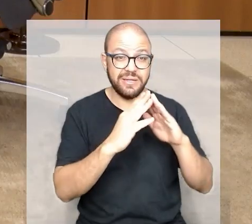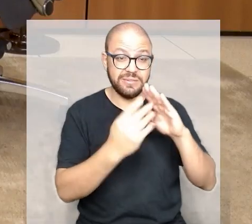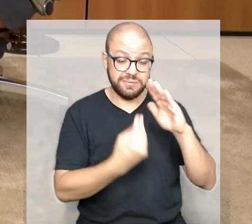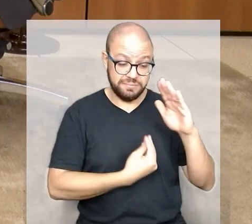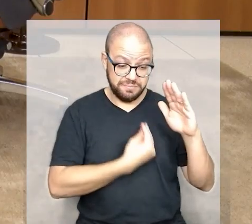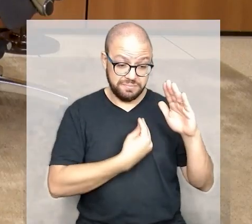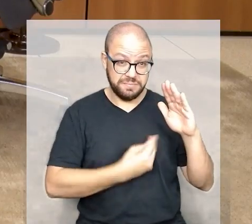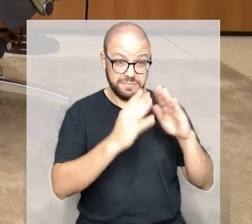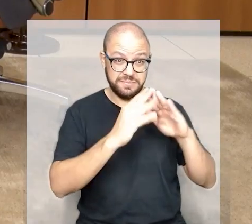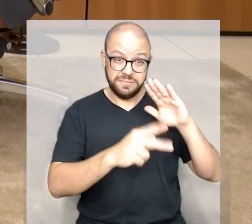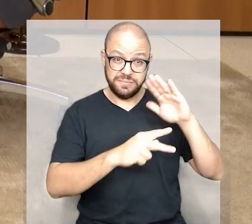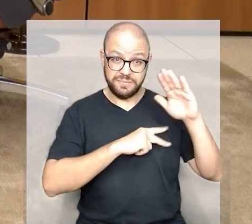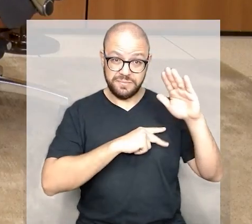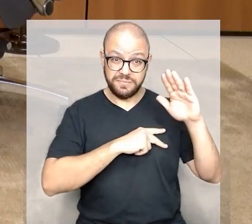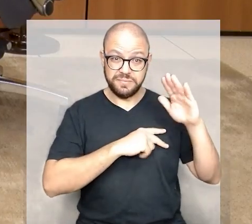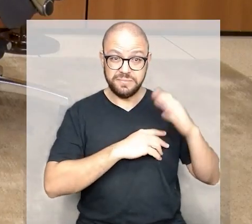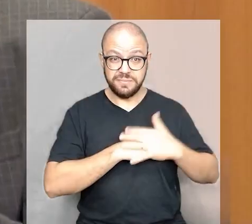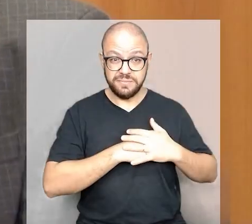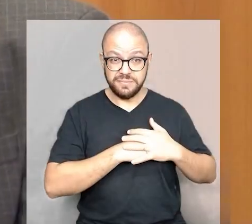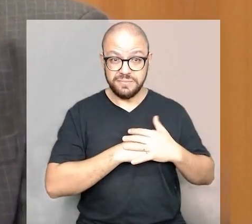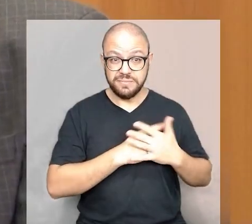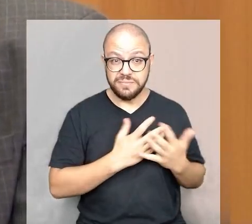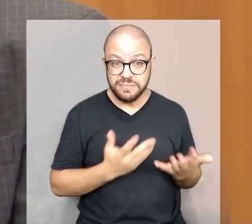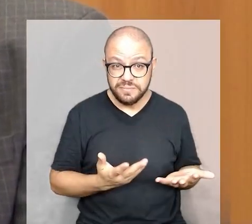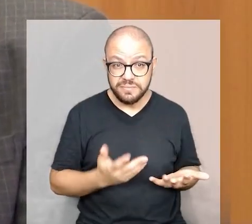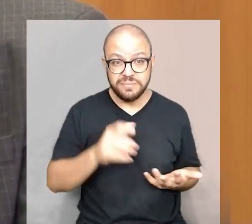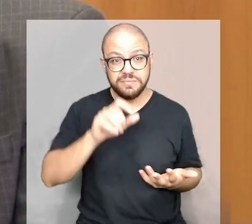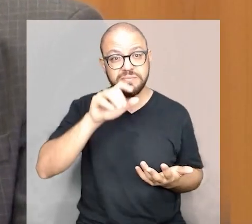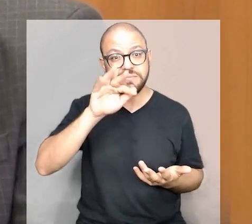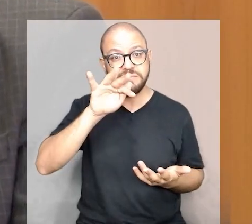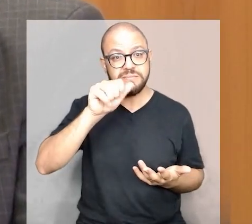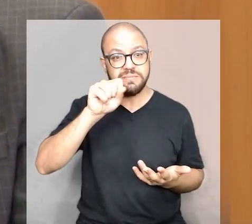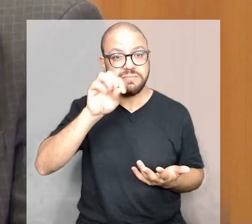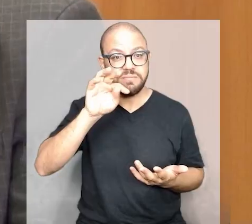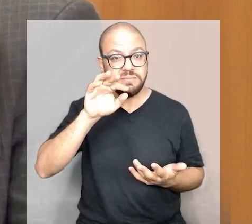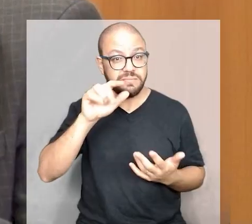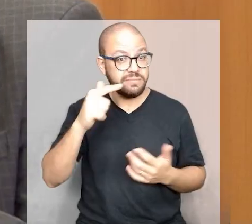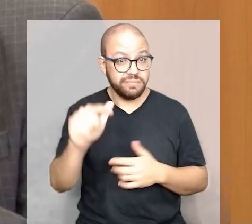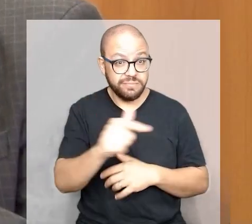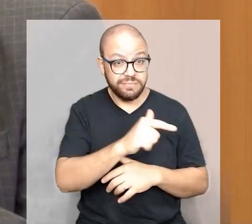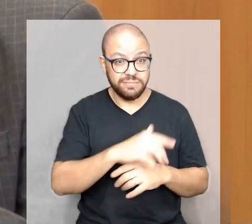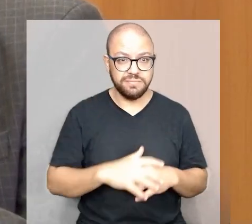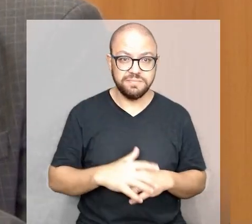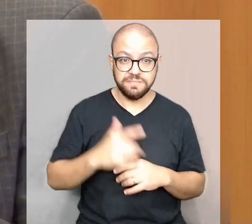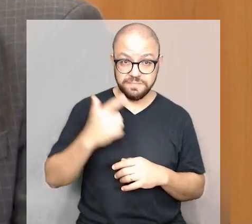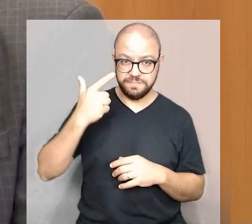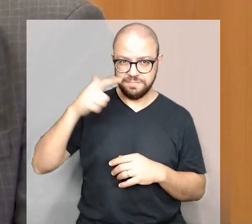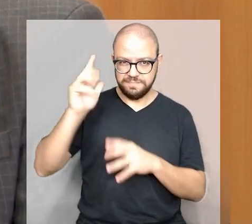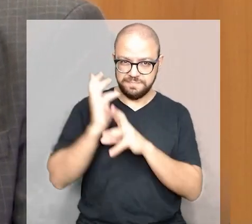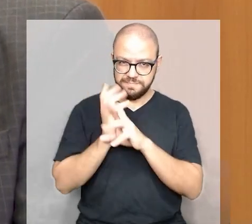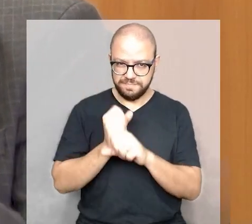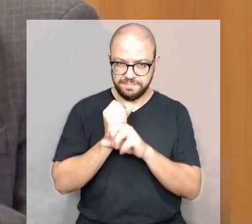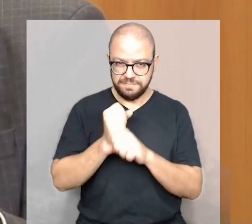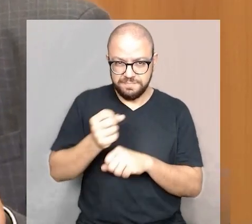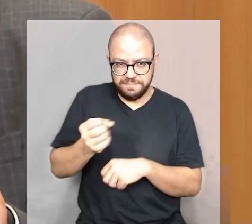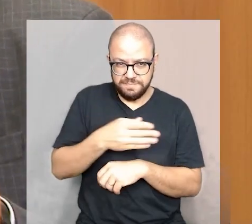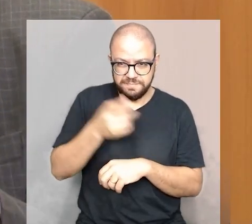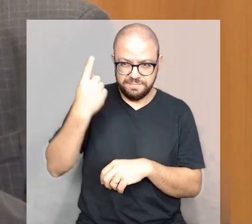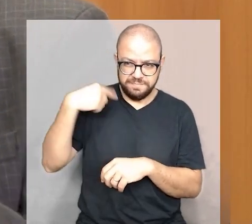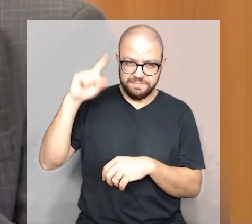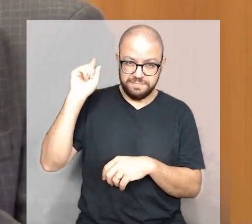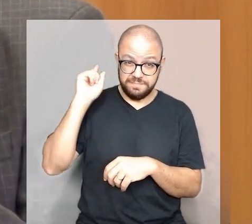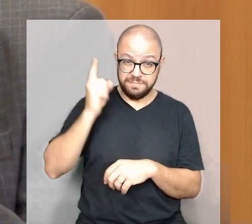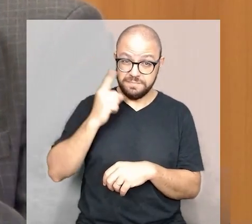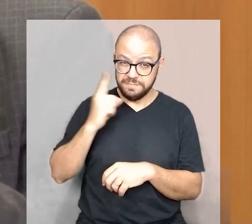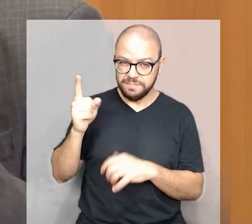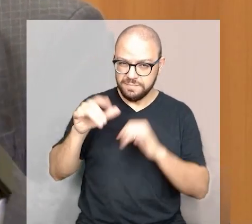naquelas Minha Casa Minha Vida. Então, são várias situações que o FGTS vai deixar não vai ter praticamente mais FGTS. Só que o outro cálculo novo